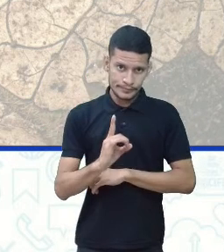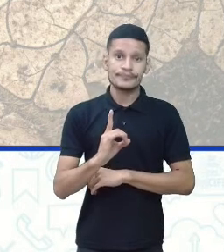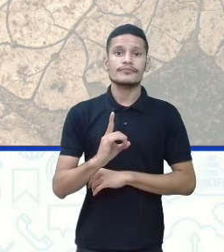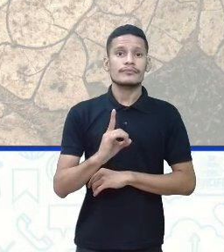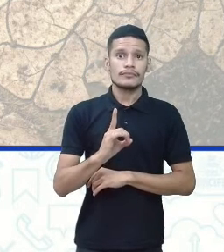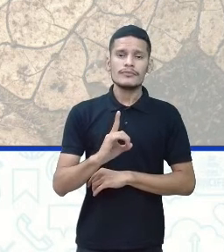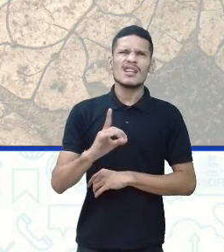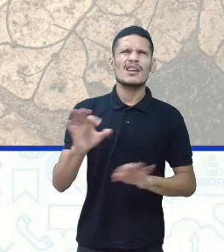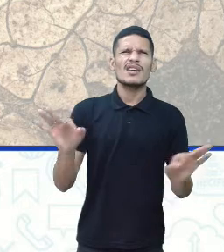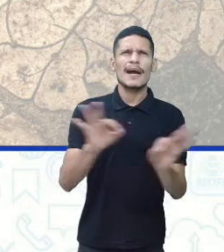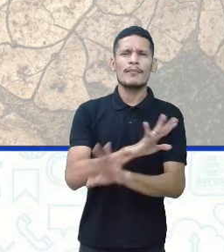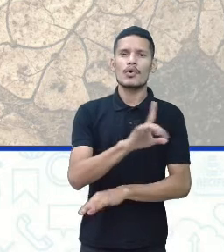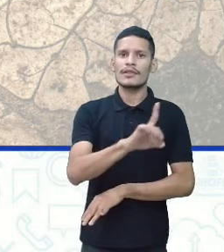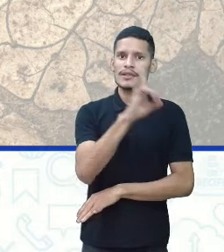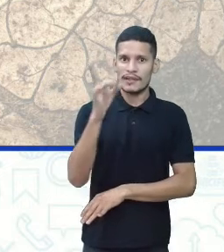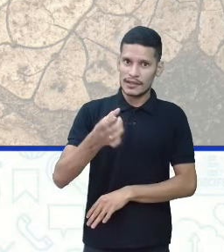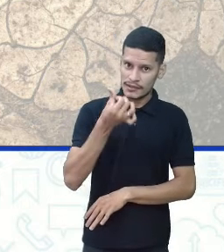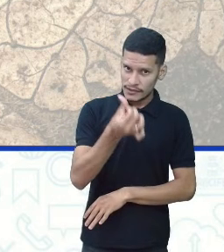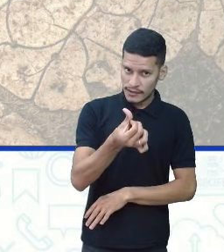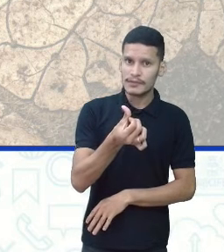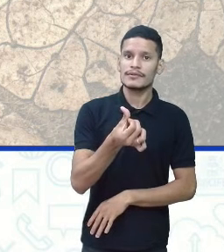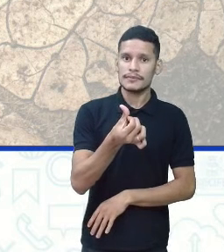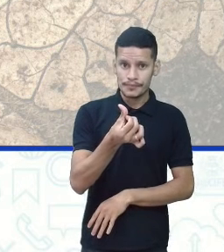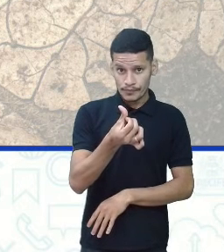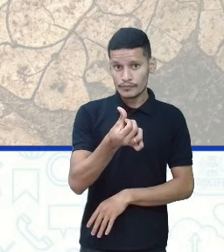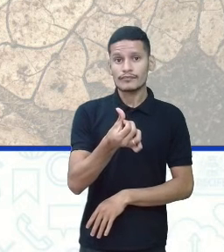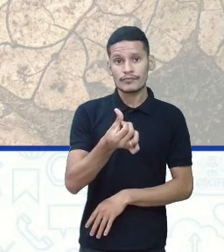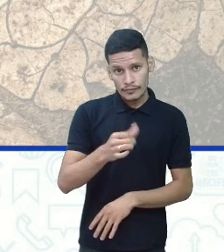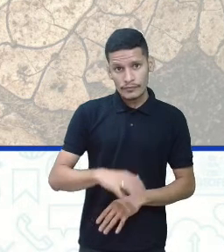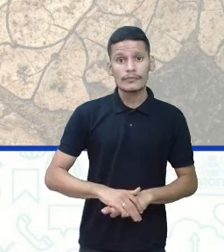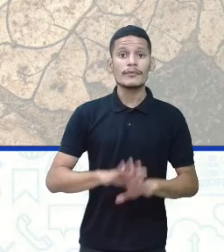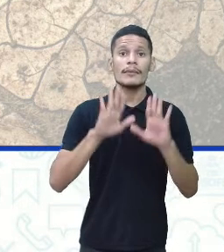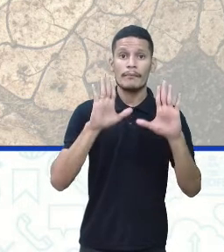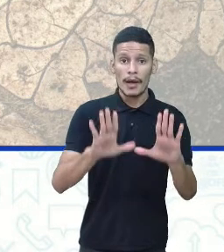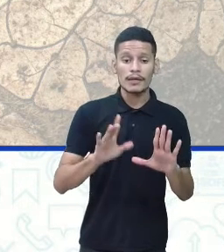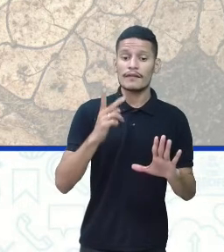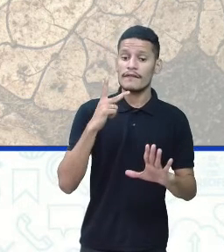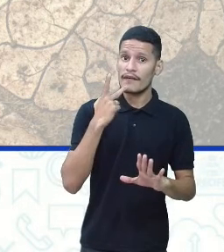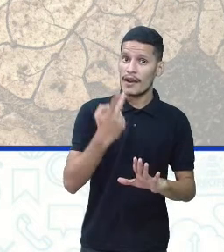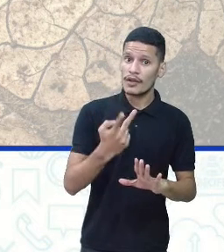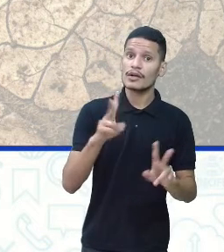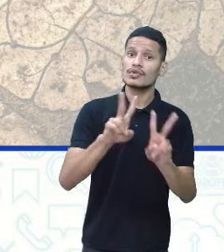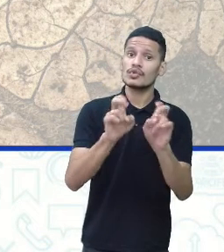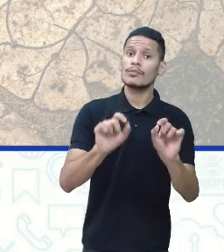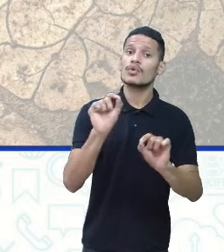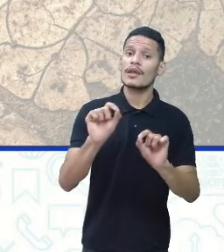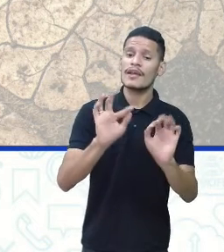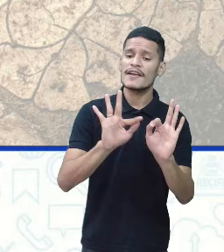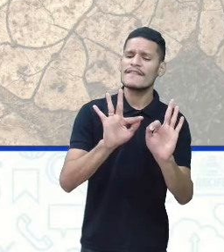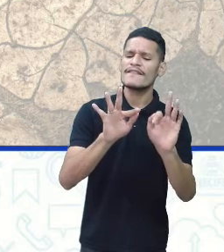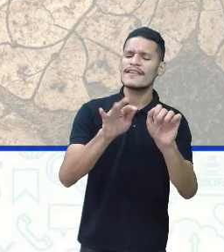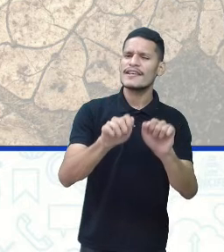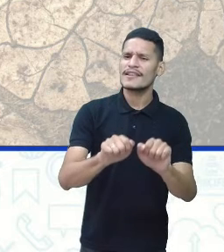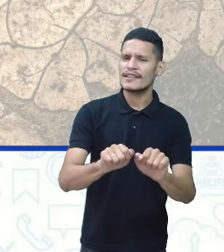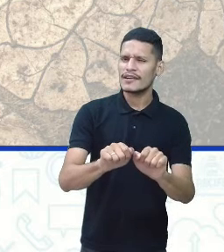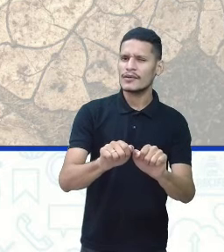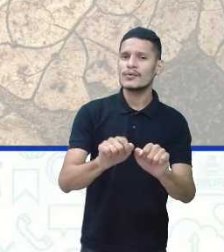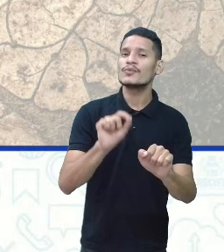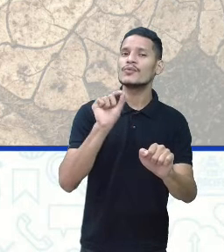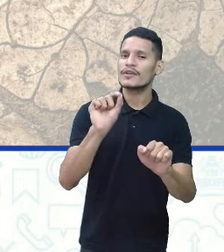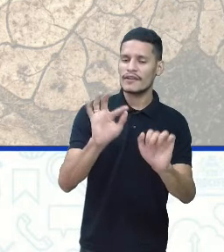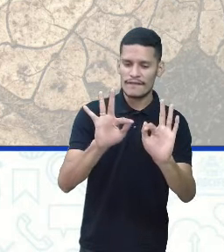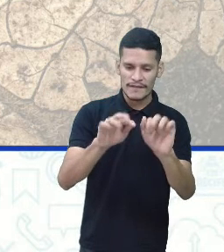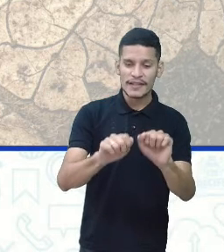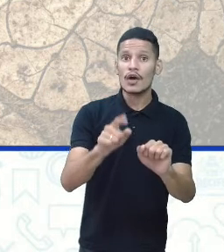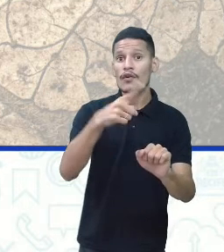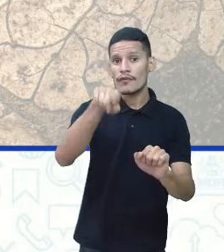dia 6. Né? Acabou no dia 6. E aí a gente ainda está falando, deixou o finalzinho